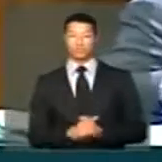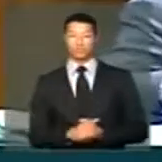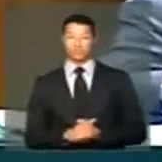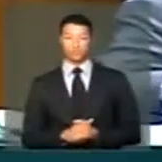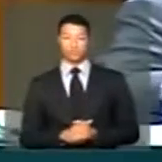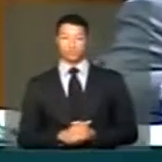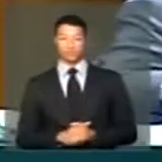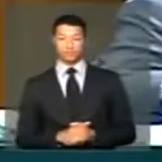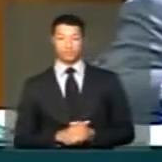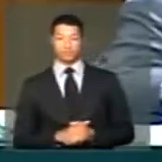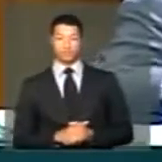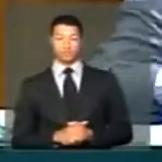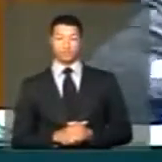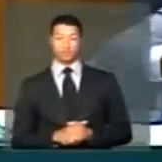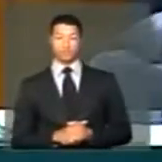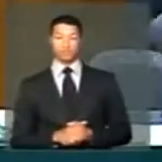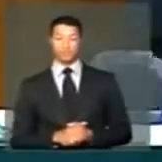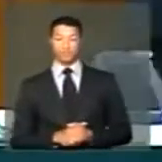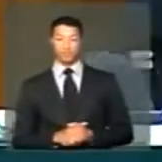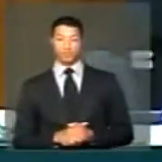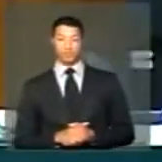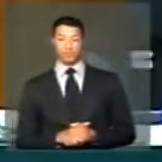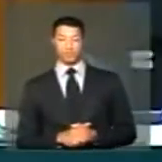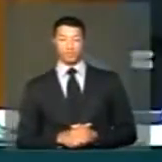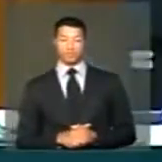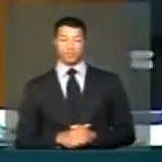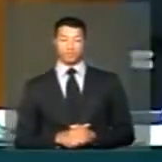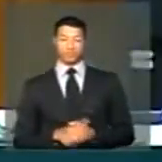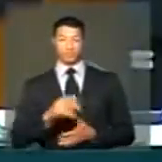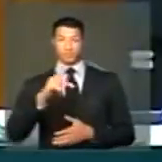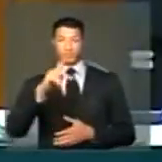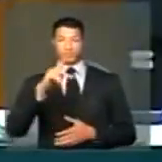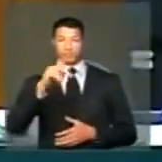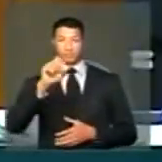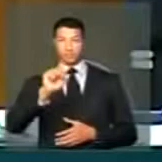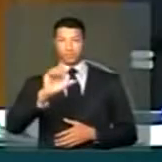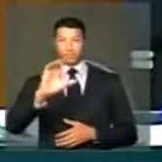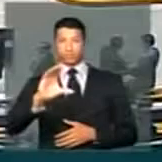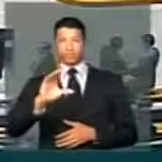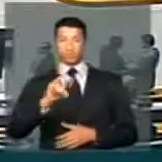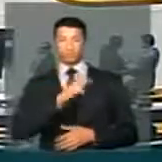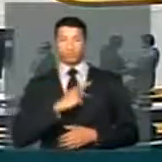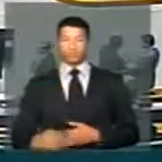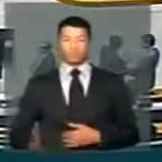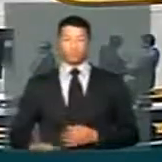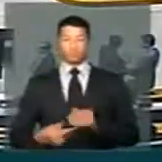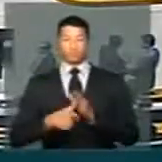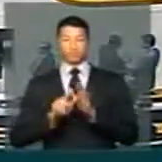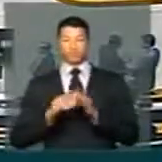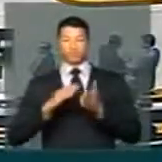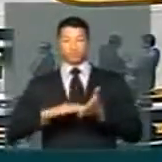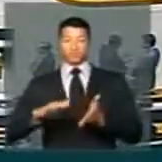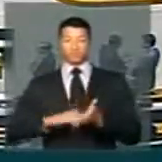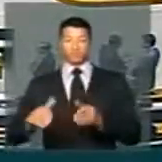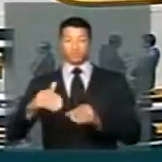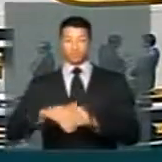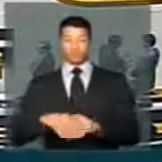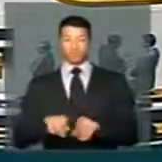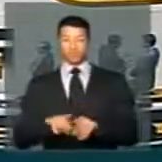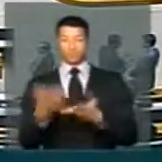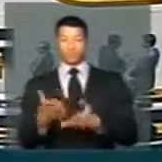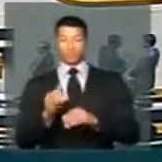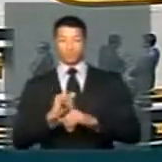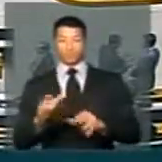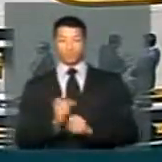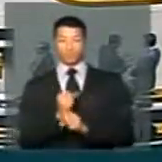Senhor presidente, deputado Policarpo, na votação anterior, votou com o seu partido. PSC. Senhor presidente, antes de encaminhar a votação, também eu quero